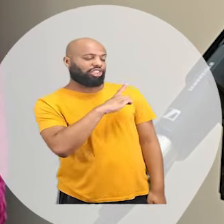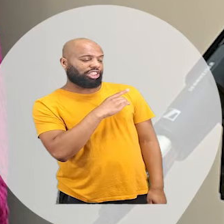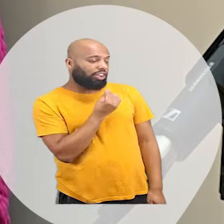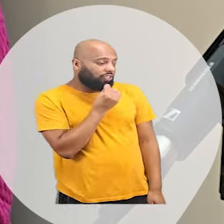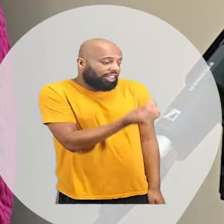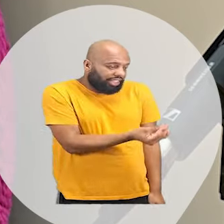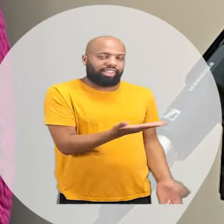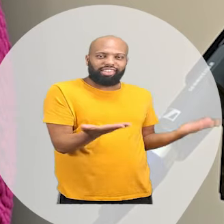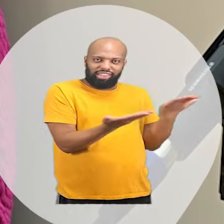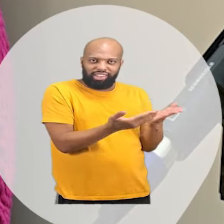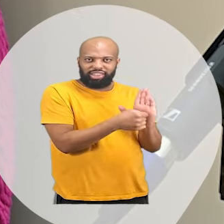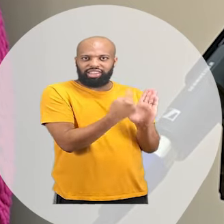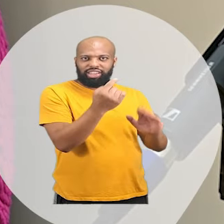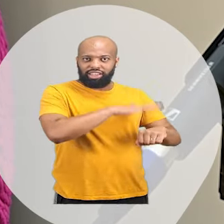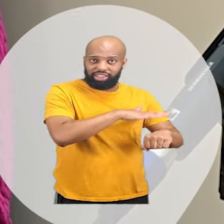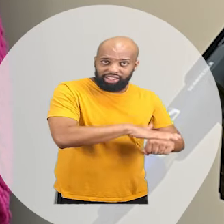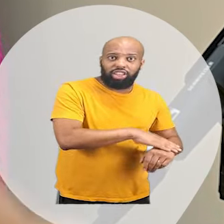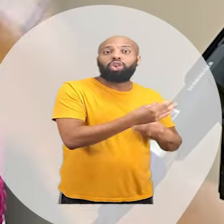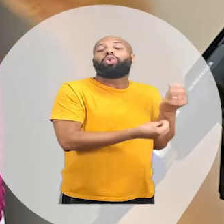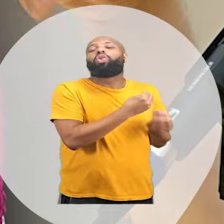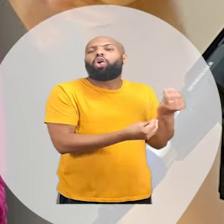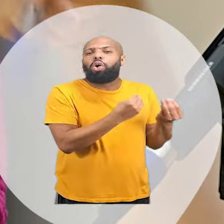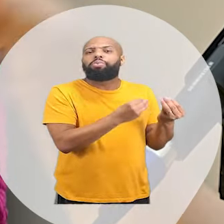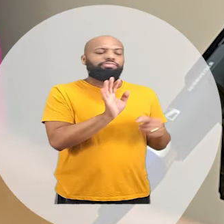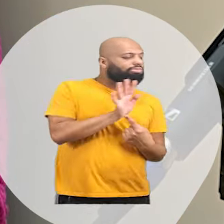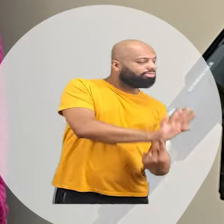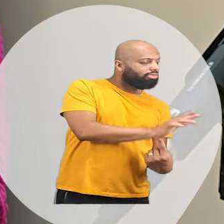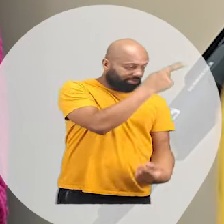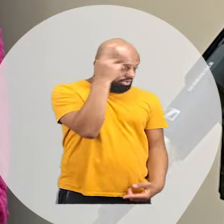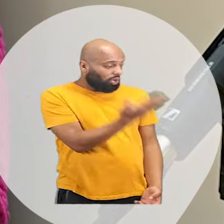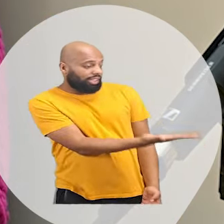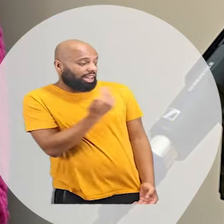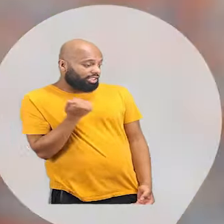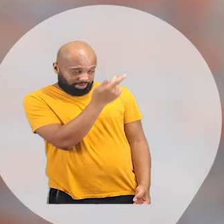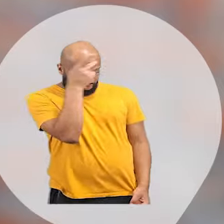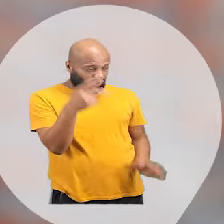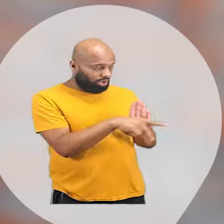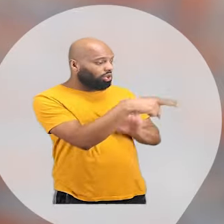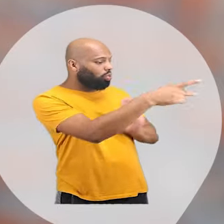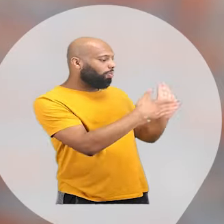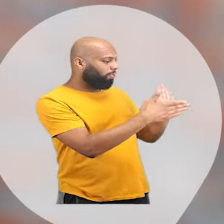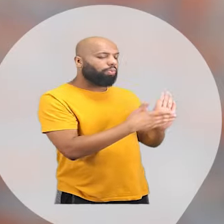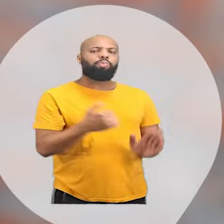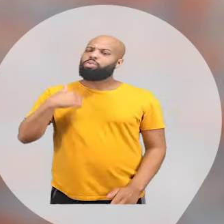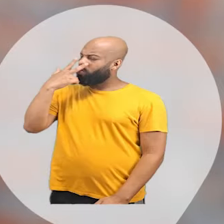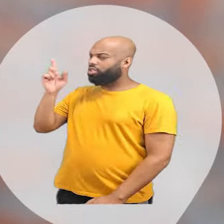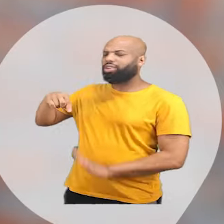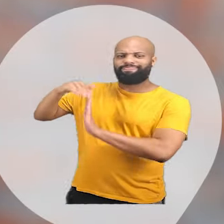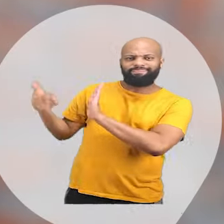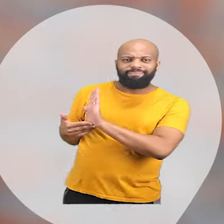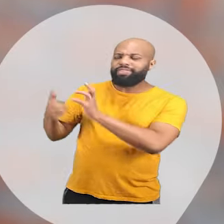interessado ou não tanto naquele primeiro momento né Como que você ia trazendo essa pessoa para tua proposta mas que é um pouco de tudo sabe